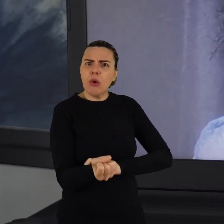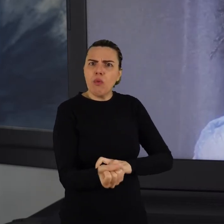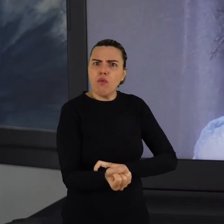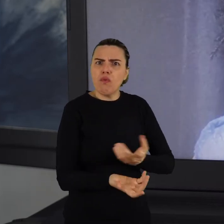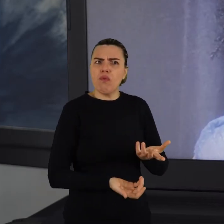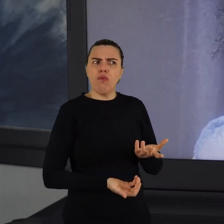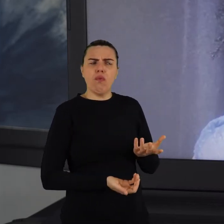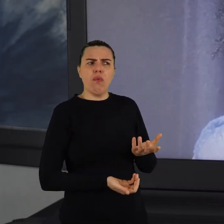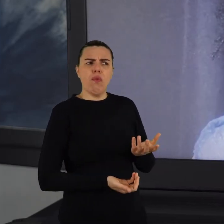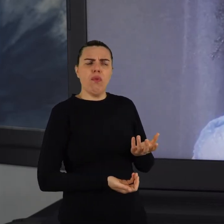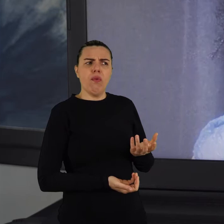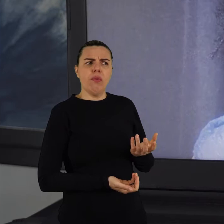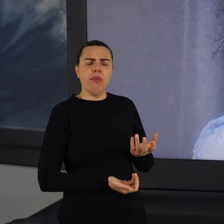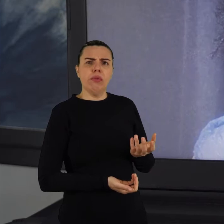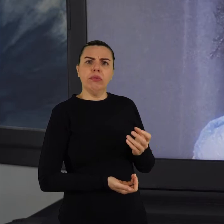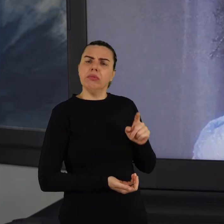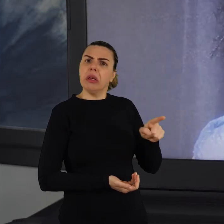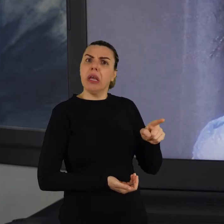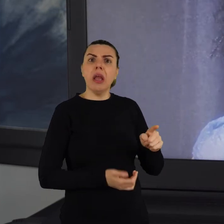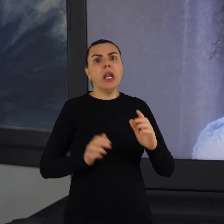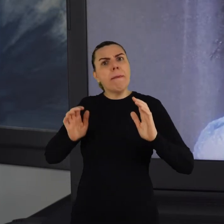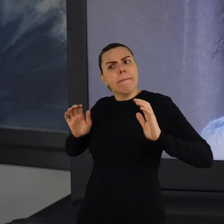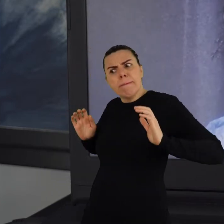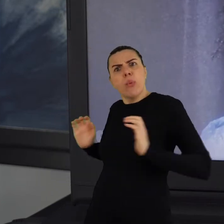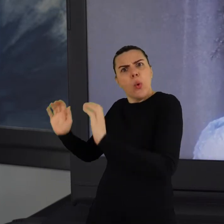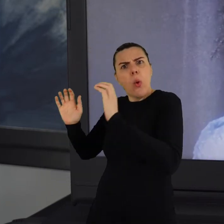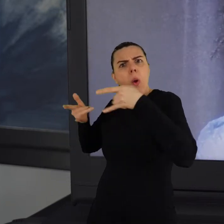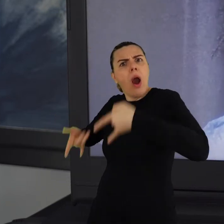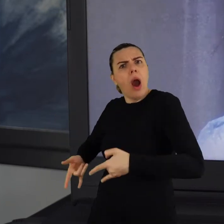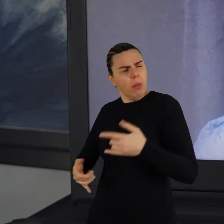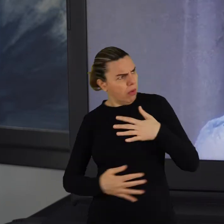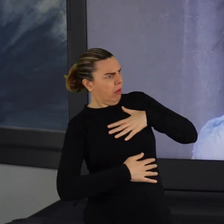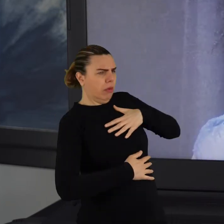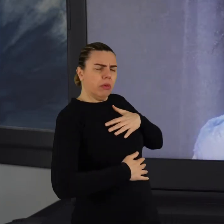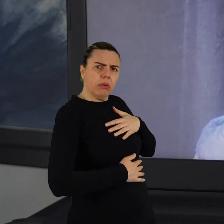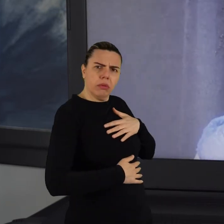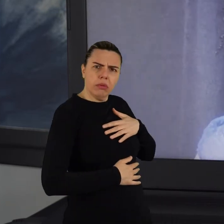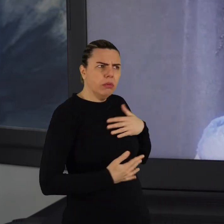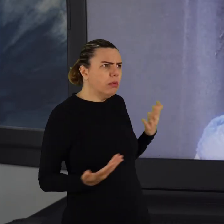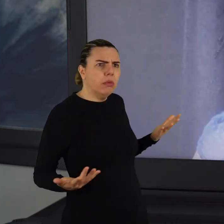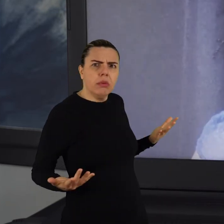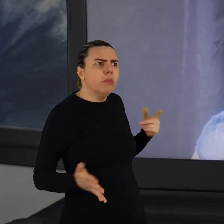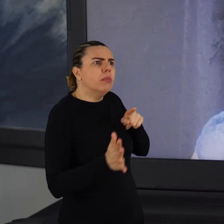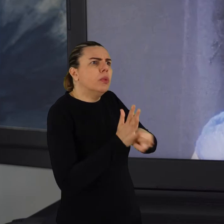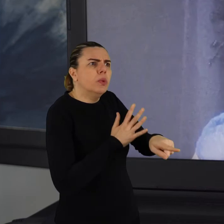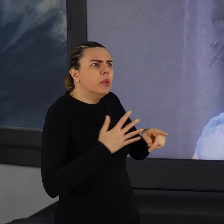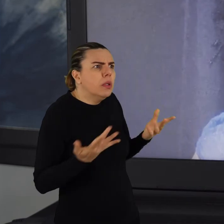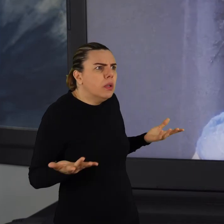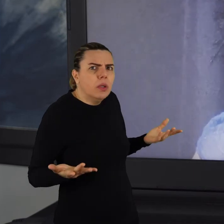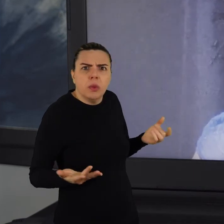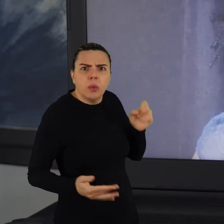nervoso e ele me empurrou na cama. Eu reagi, primeiro perguntando: